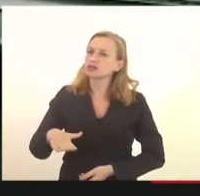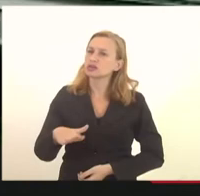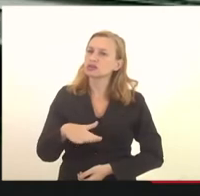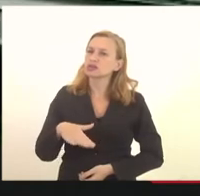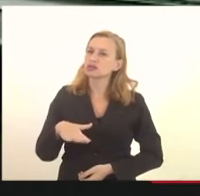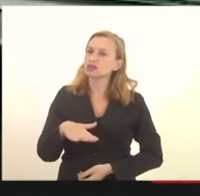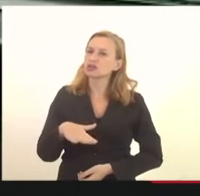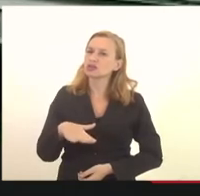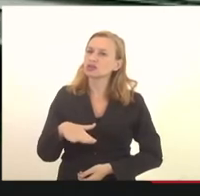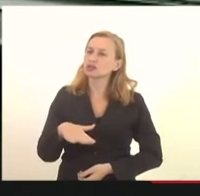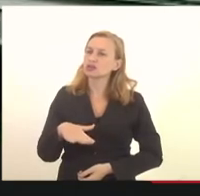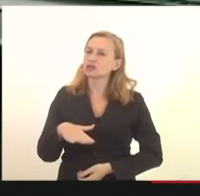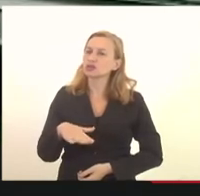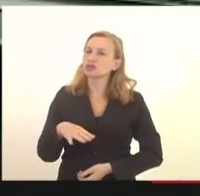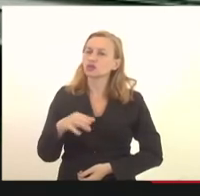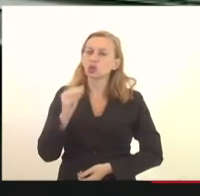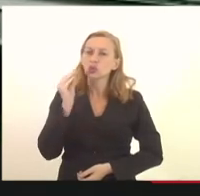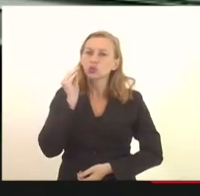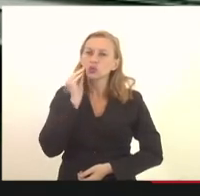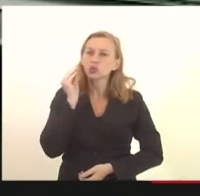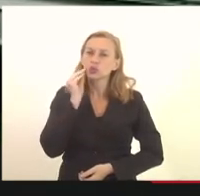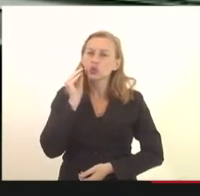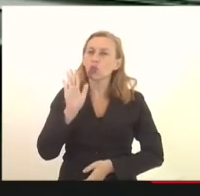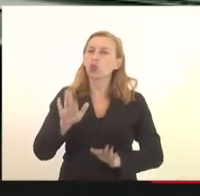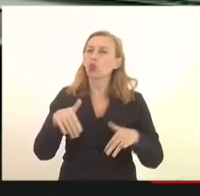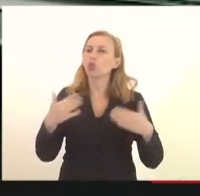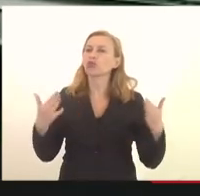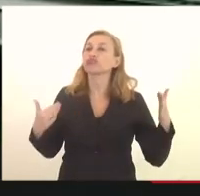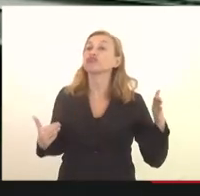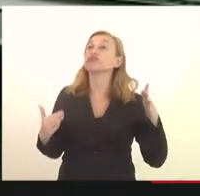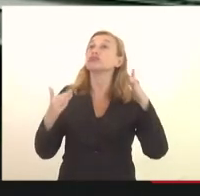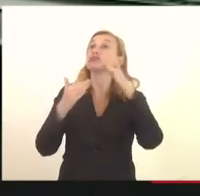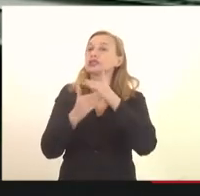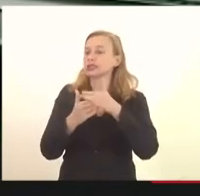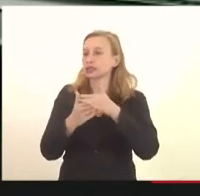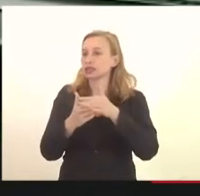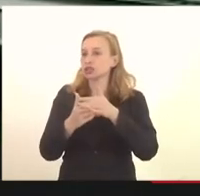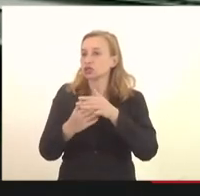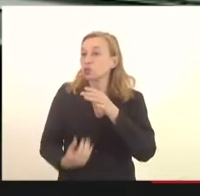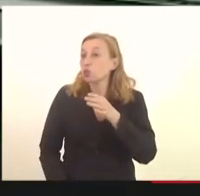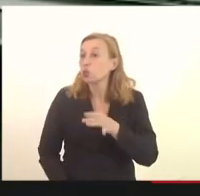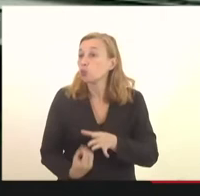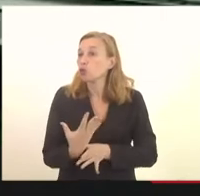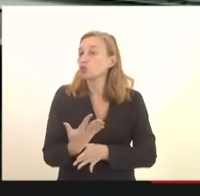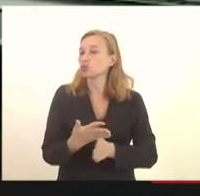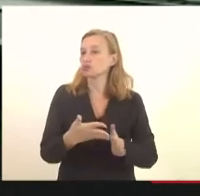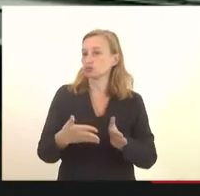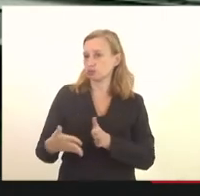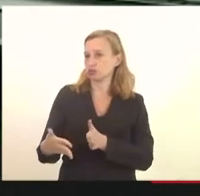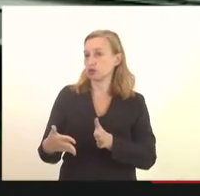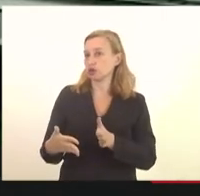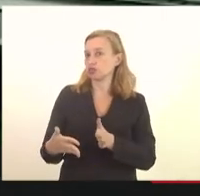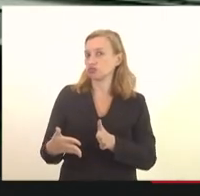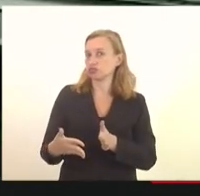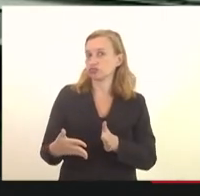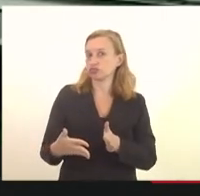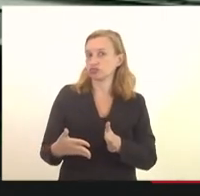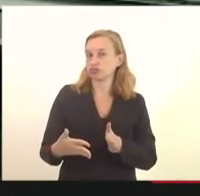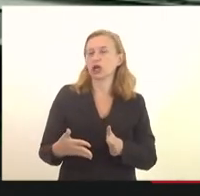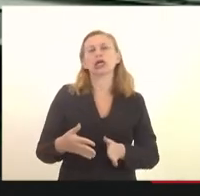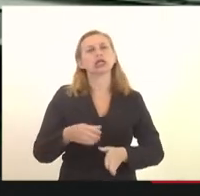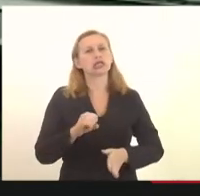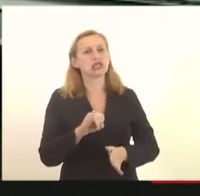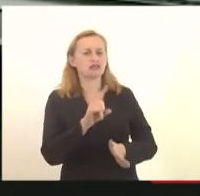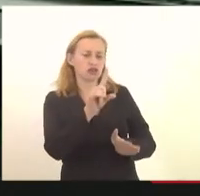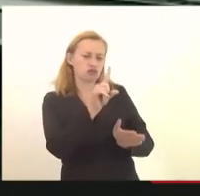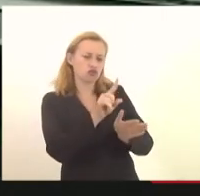especificamente Albacora Leste, qual é o limite de produção que se vai